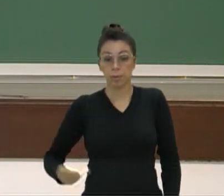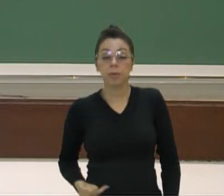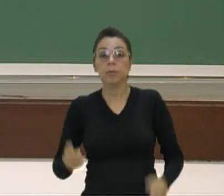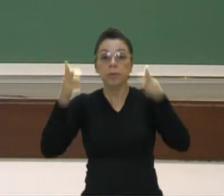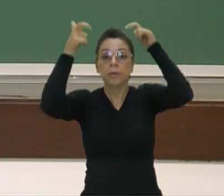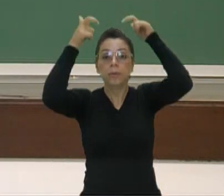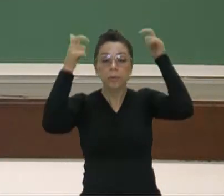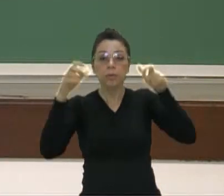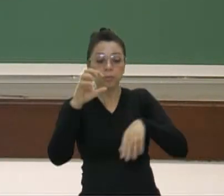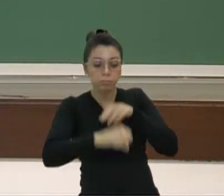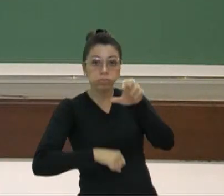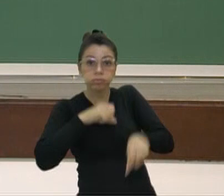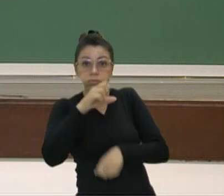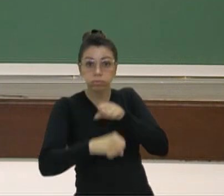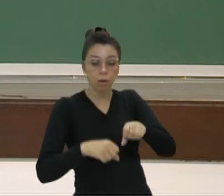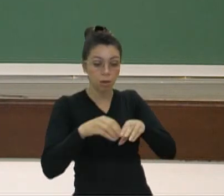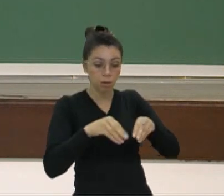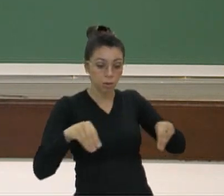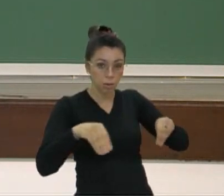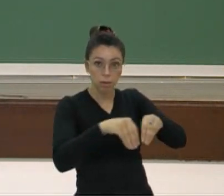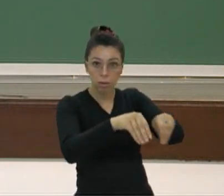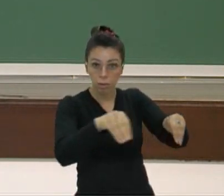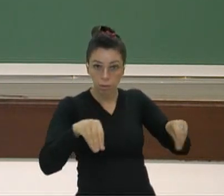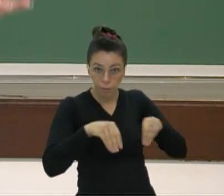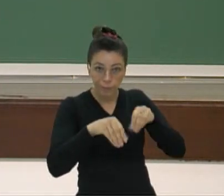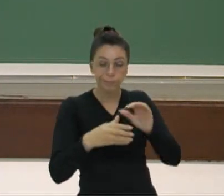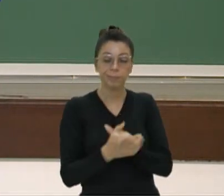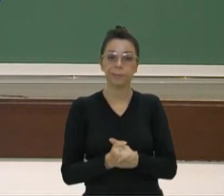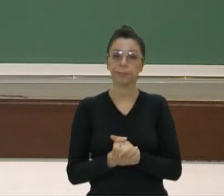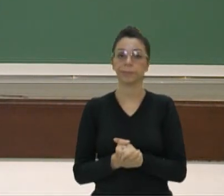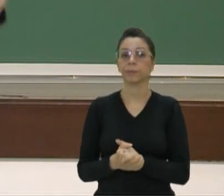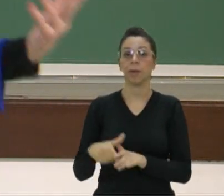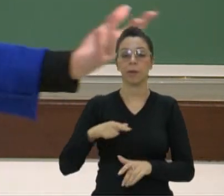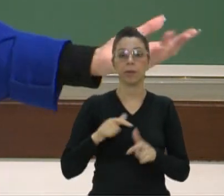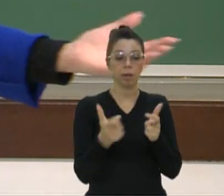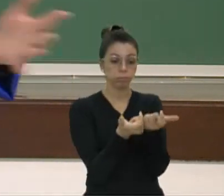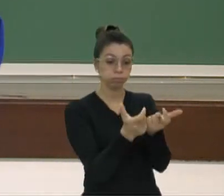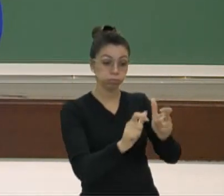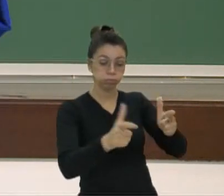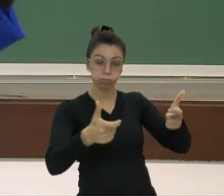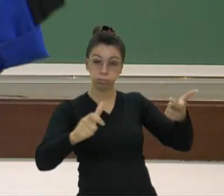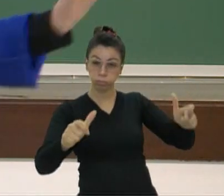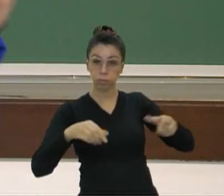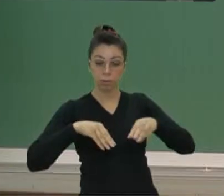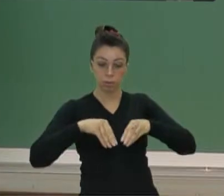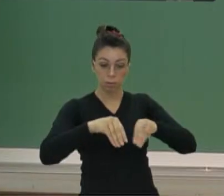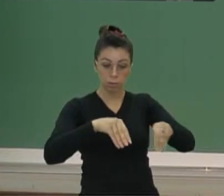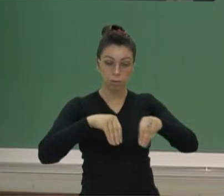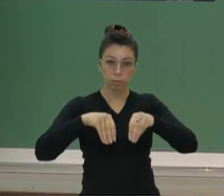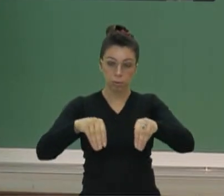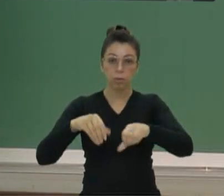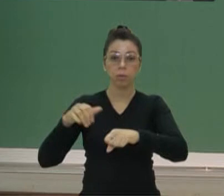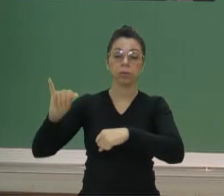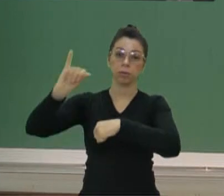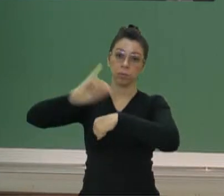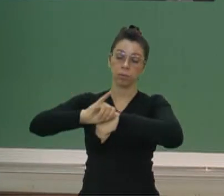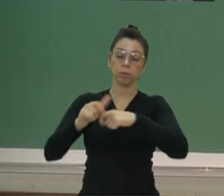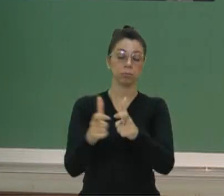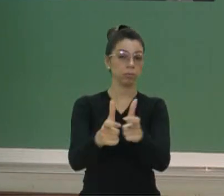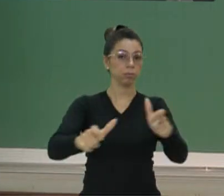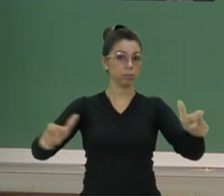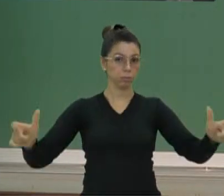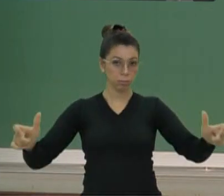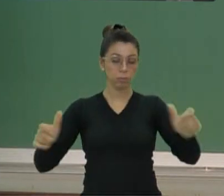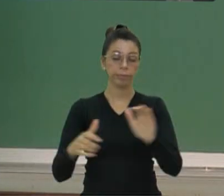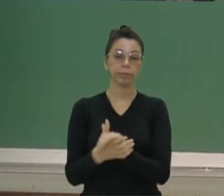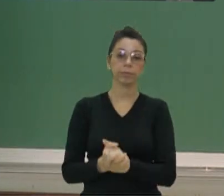pela conquista inicialmente de terras. Então, à medida que você tem grandes núcleos concentrando uma quantidade de terras gigante, a